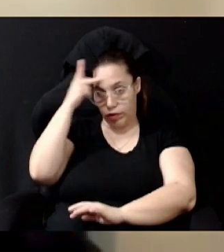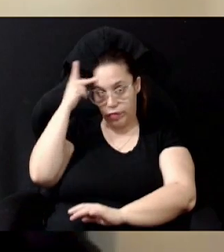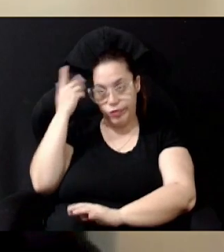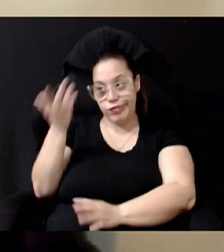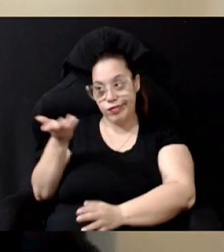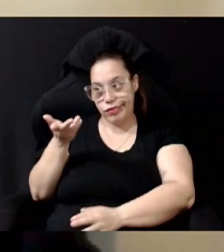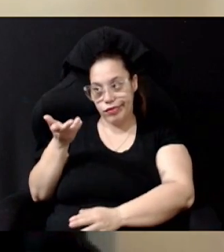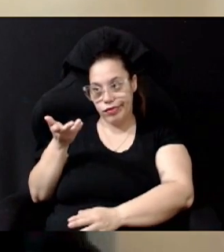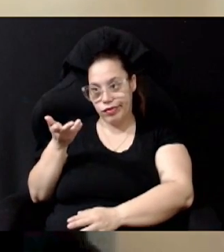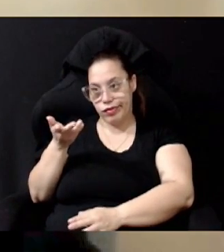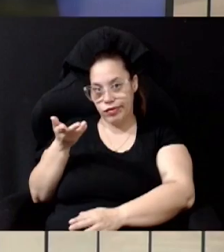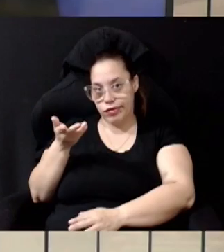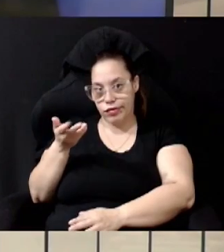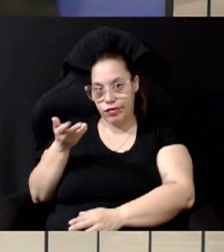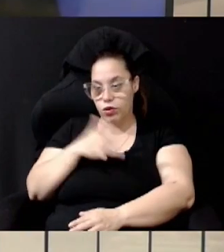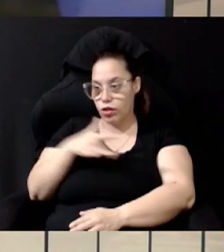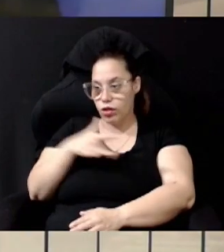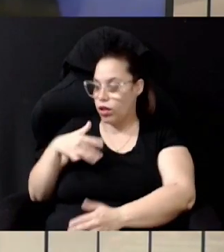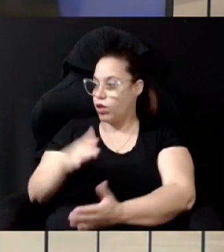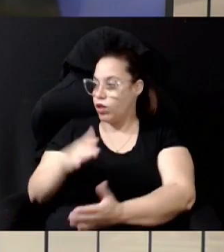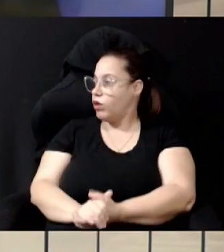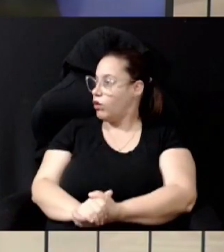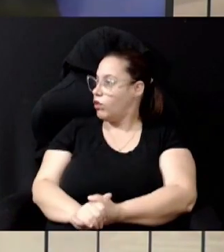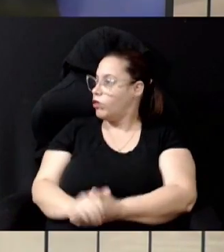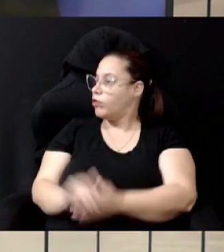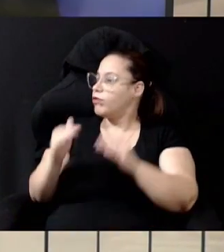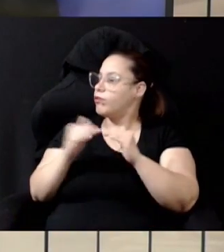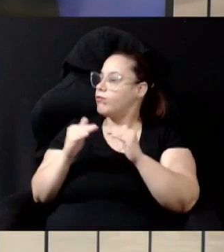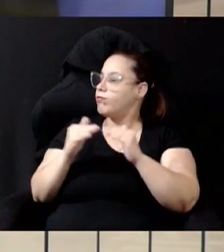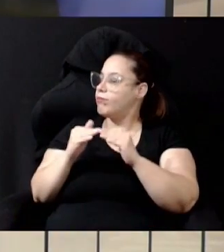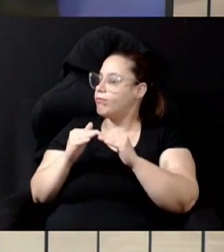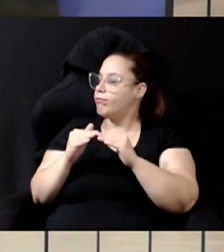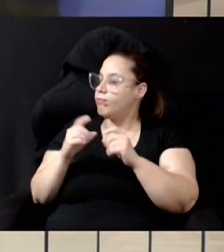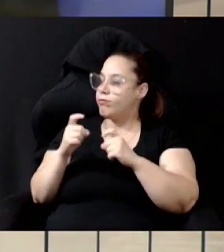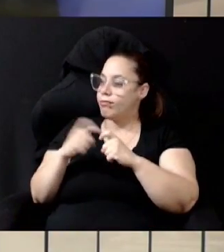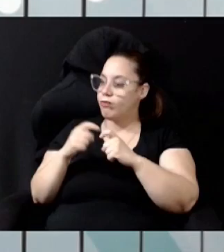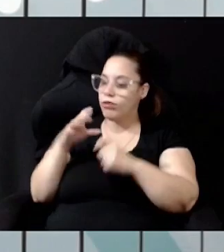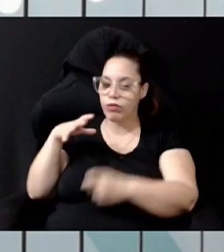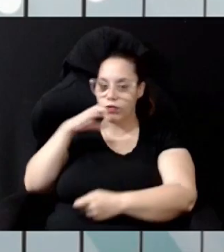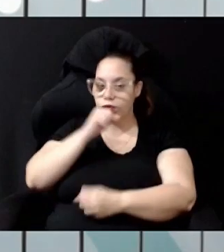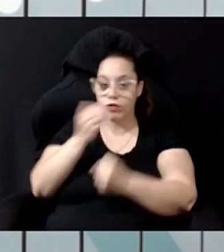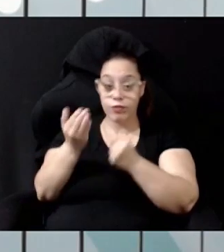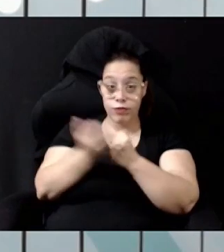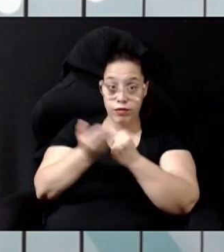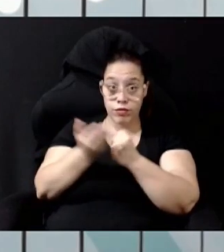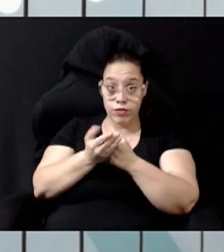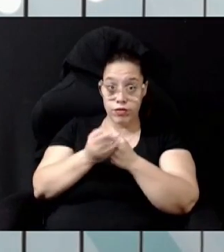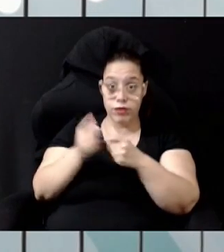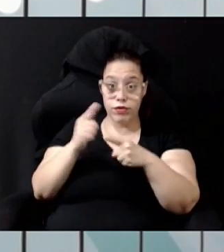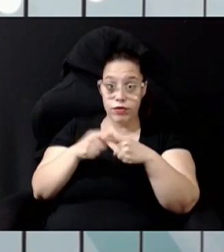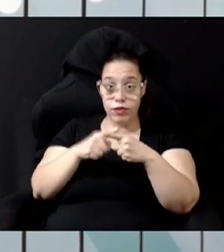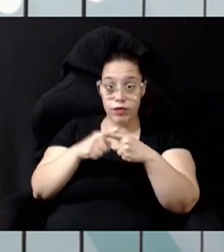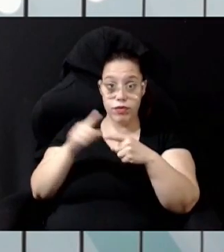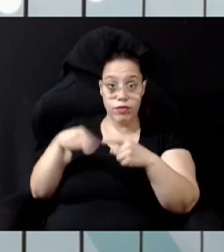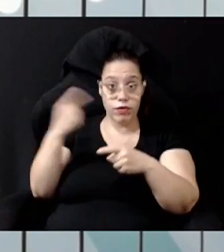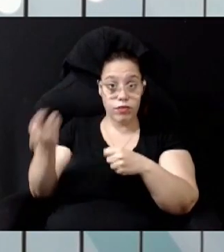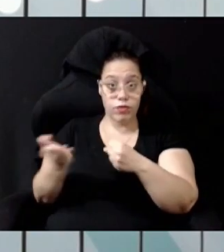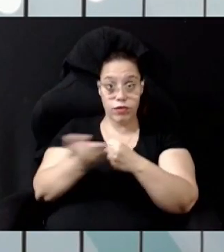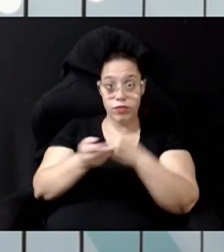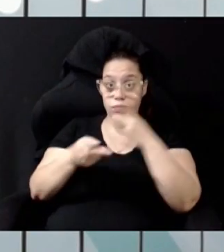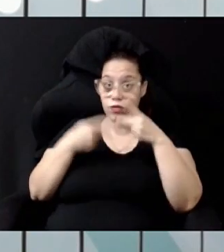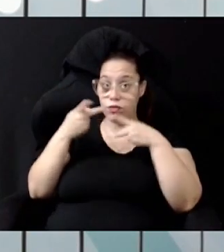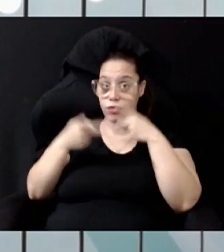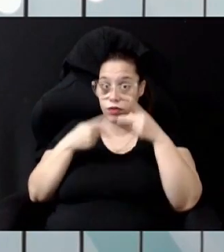saudável. Com certeza, doutora. Agora a gente vai para um rápido intervalo, porque no próximo bloco nós vamos falar sobre a